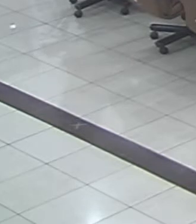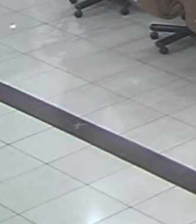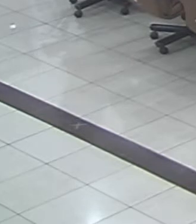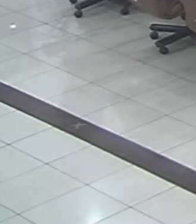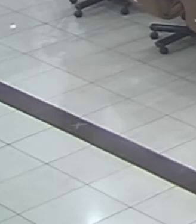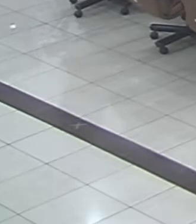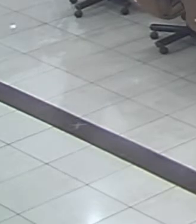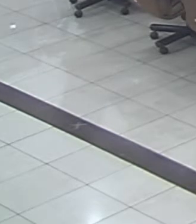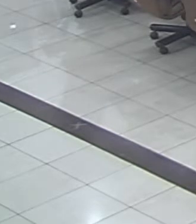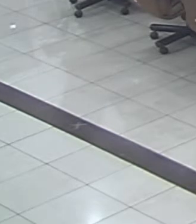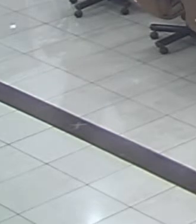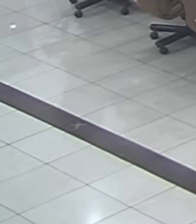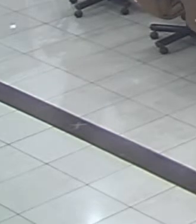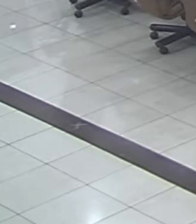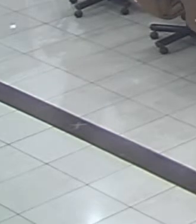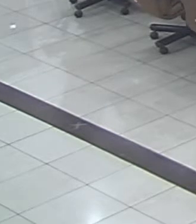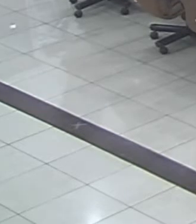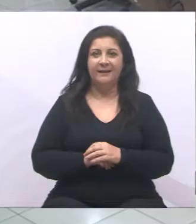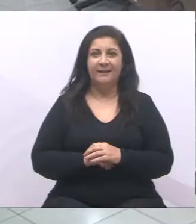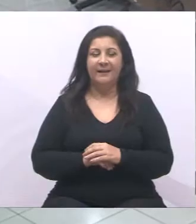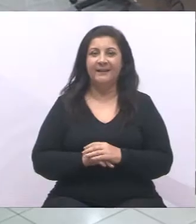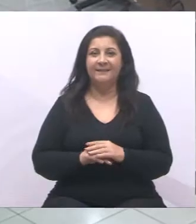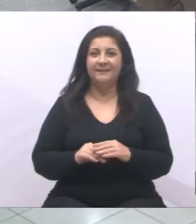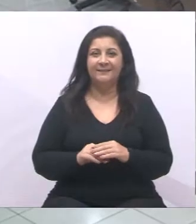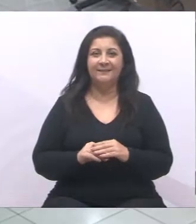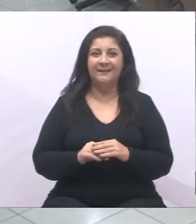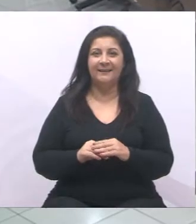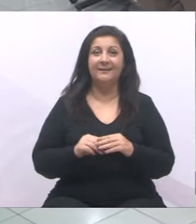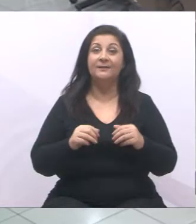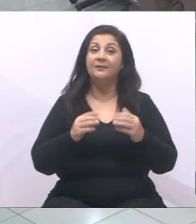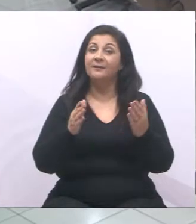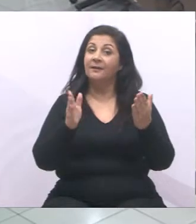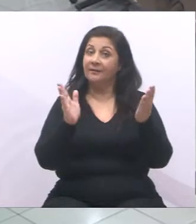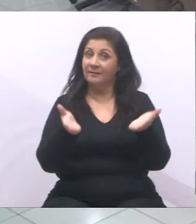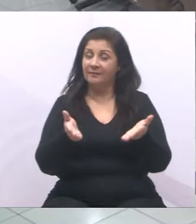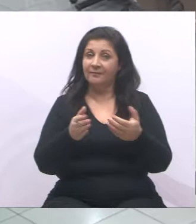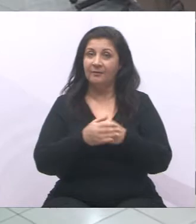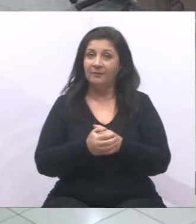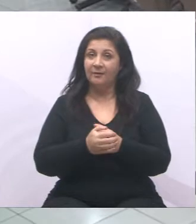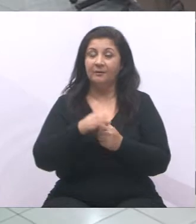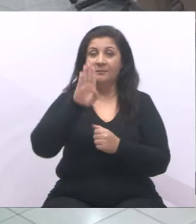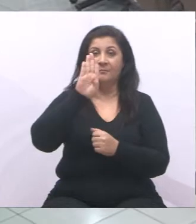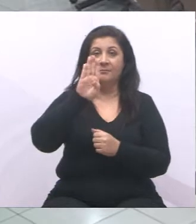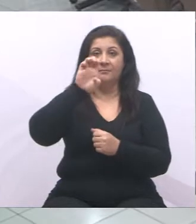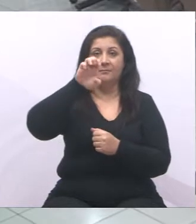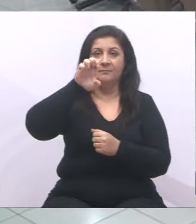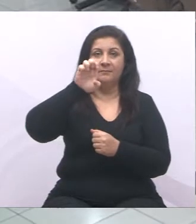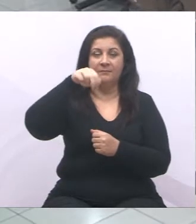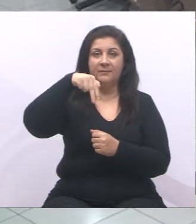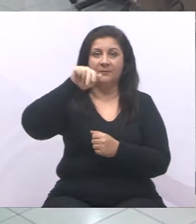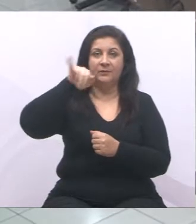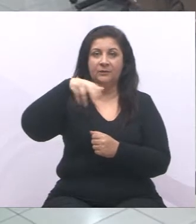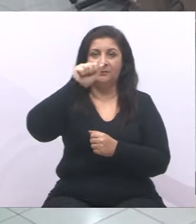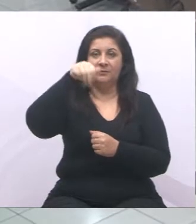Chamamos agora para assinatura o vereador Valmir, cujo nome é Benjamin Cândido Ferreira.